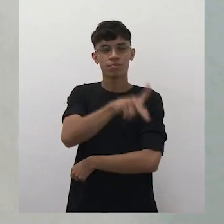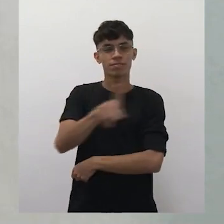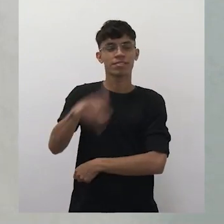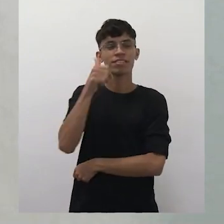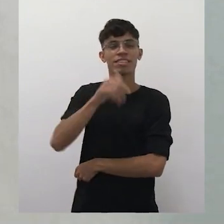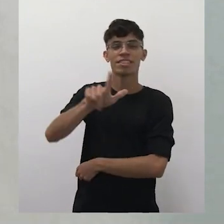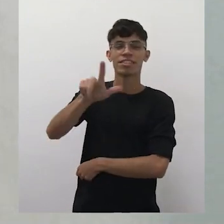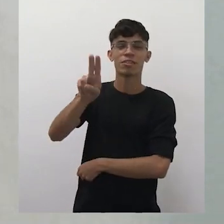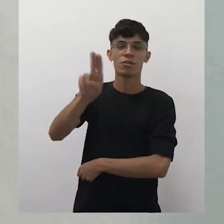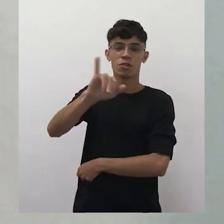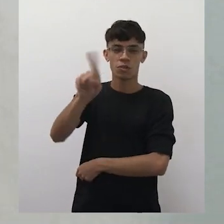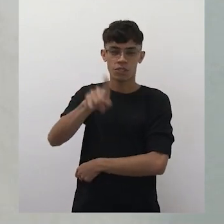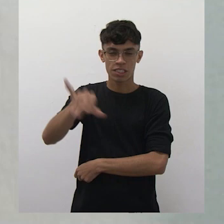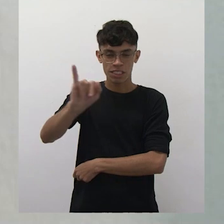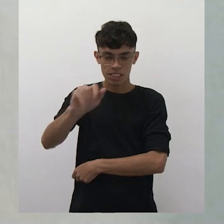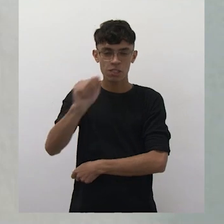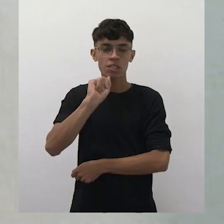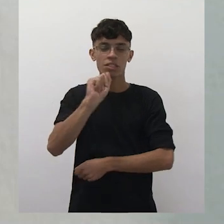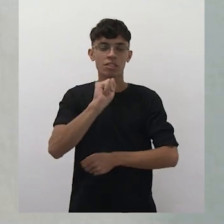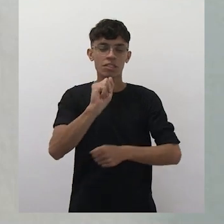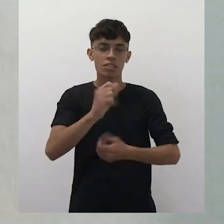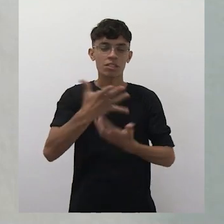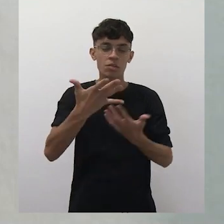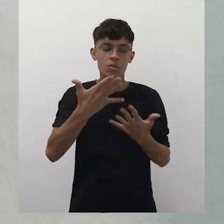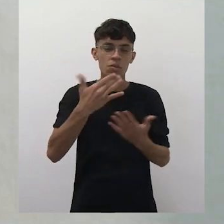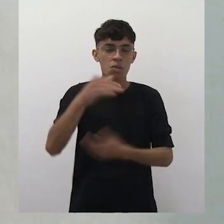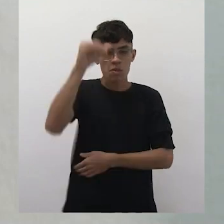Luzia utiliza a buscativa intensa.